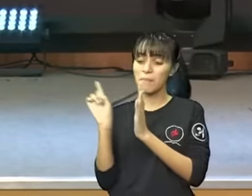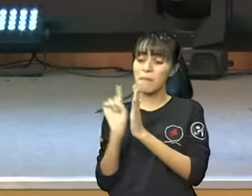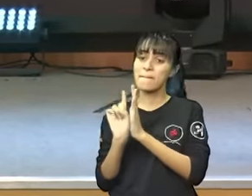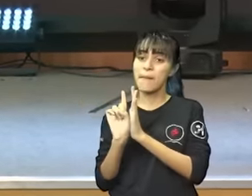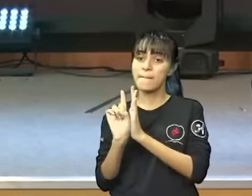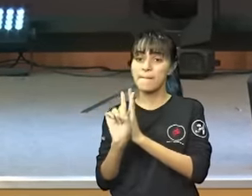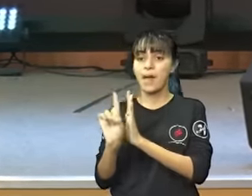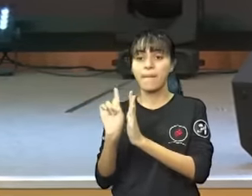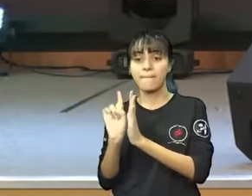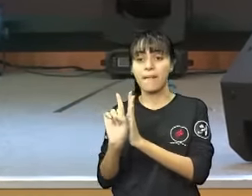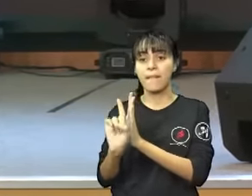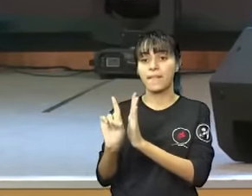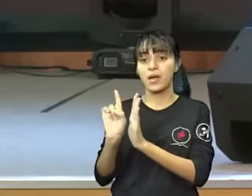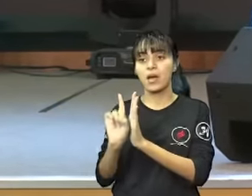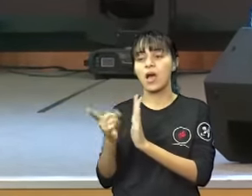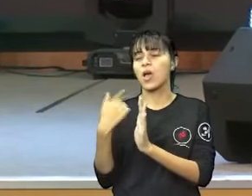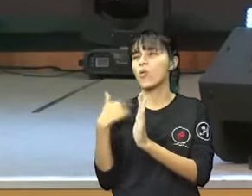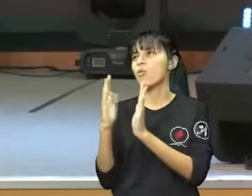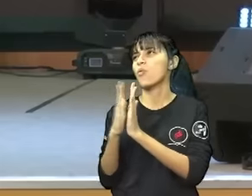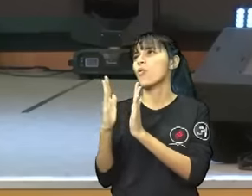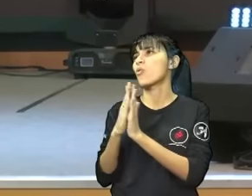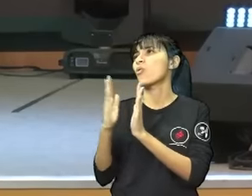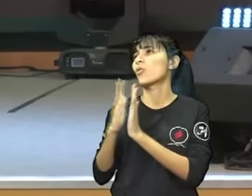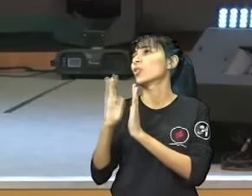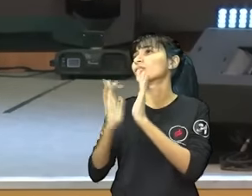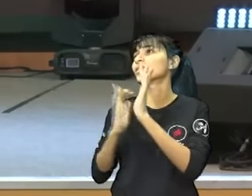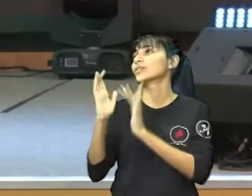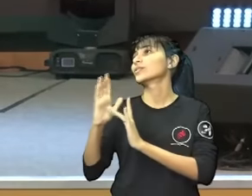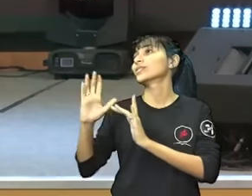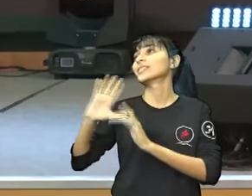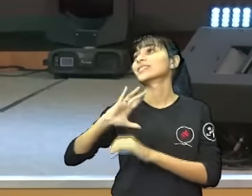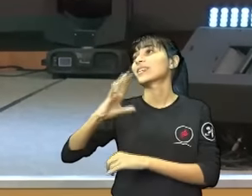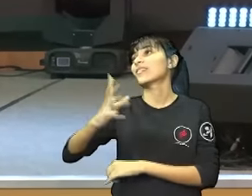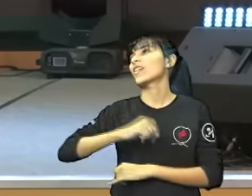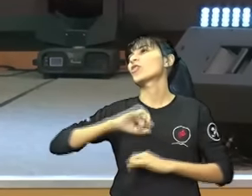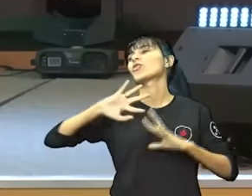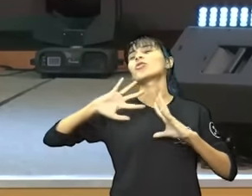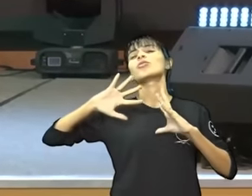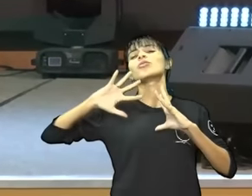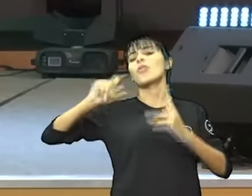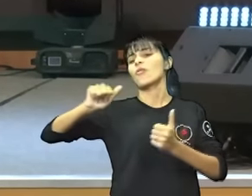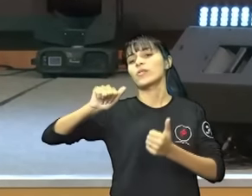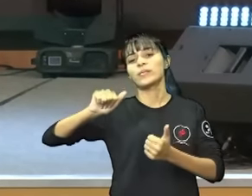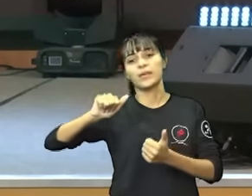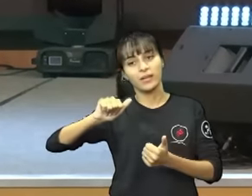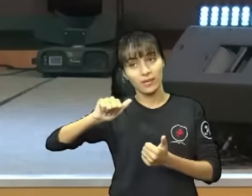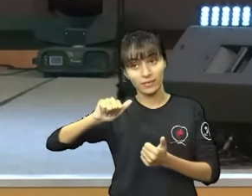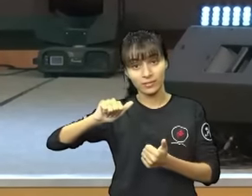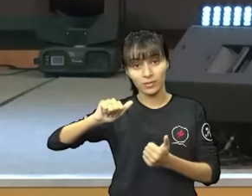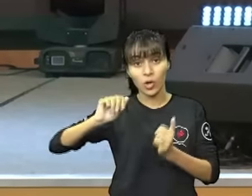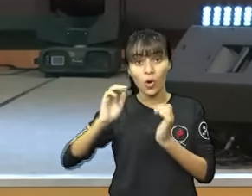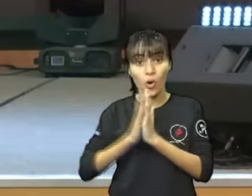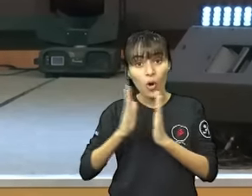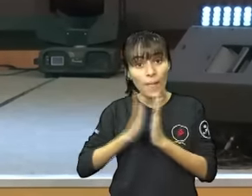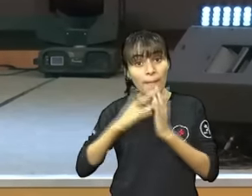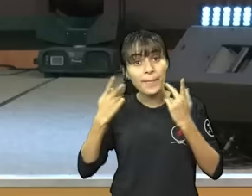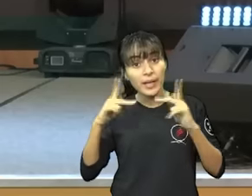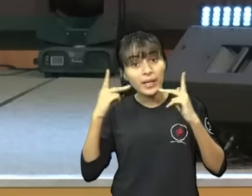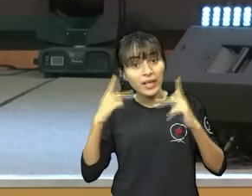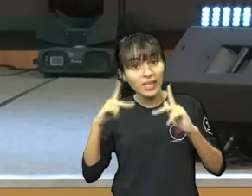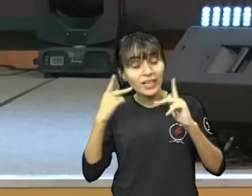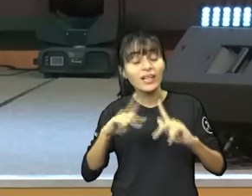E ai pastor eu oro para Jesus salvar toda a humanidade a hora para pregar o evangelho